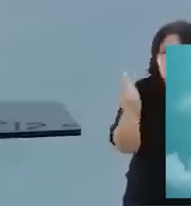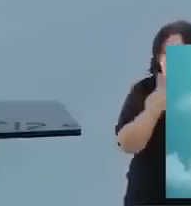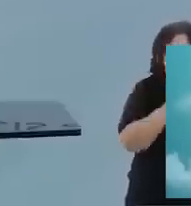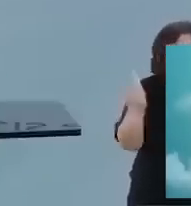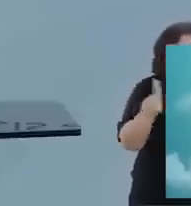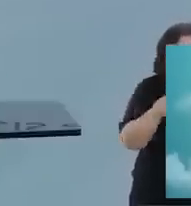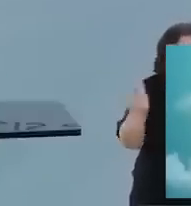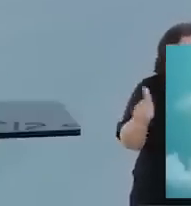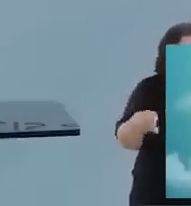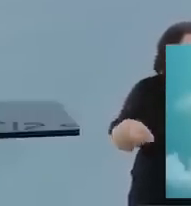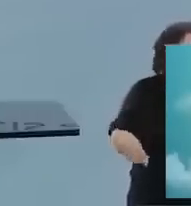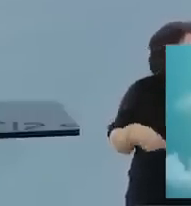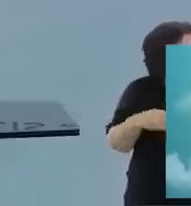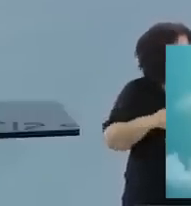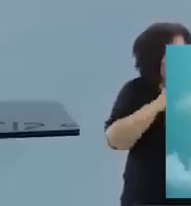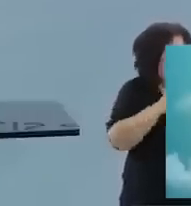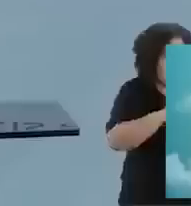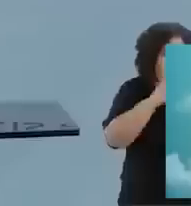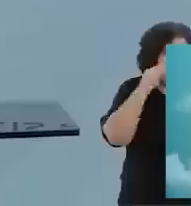somos bálsamo.